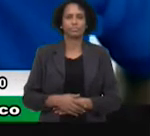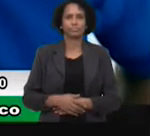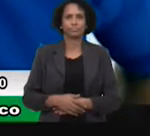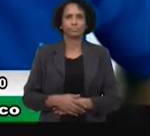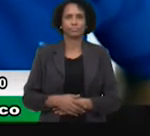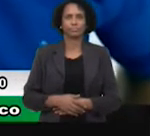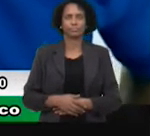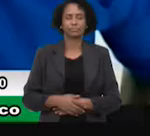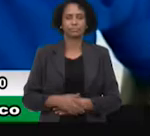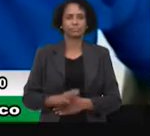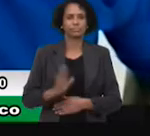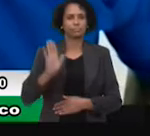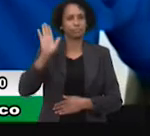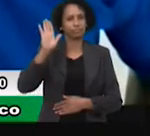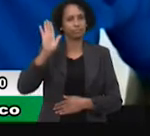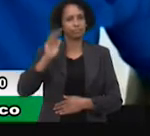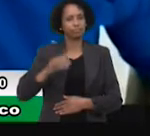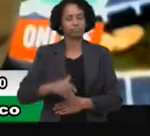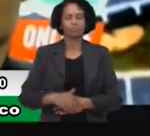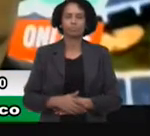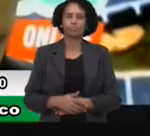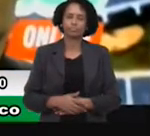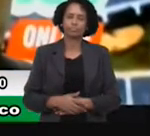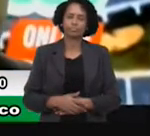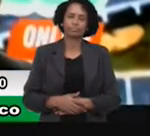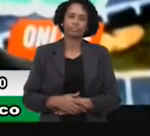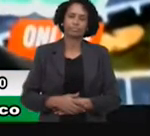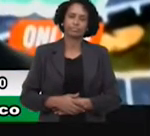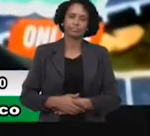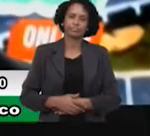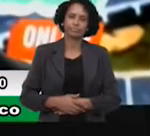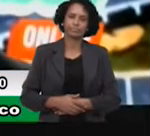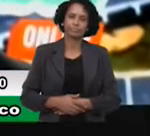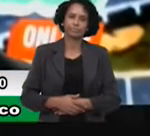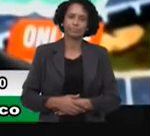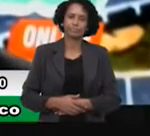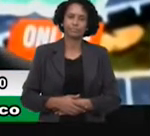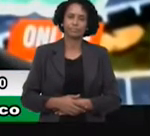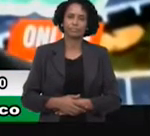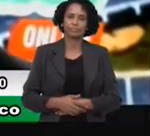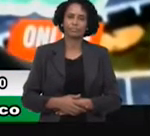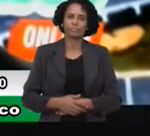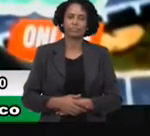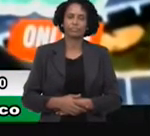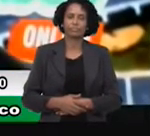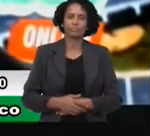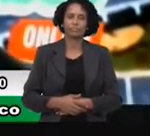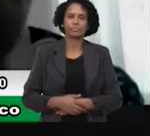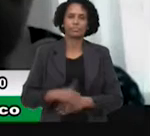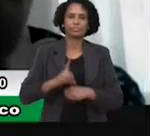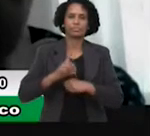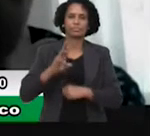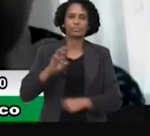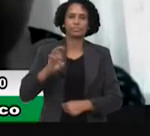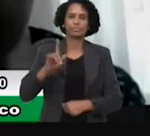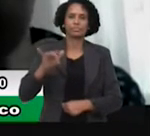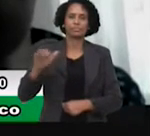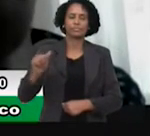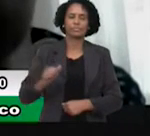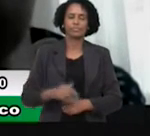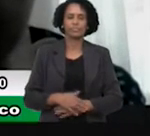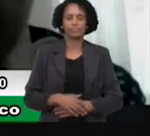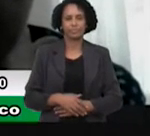Presente, nobre secretário. Registrado a presença, nobre vereador Ralf. Vereadora doutora Régia. Presente,